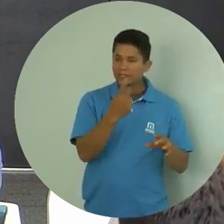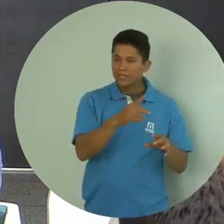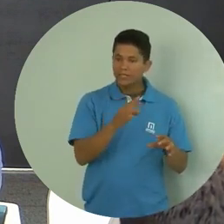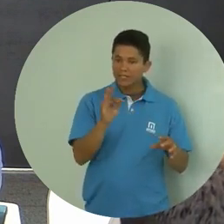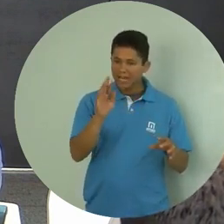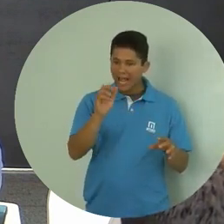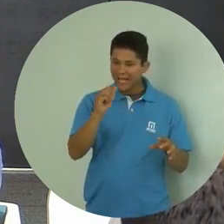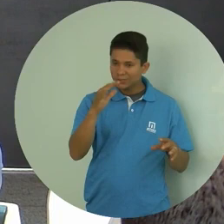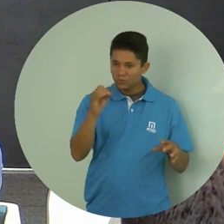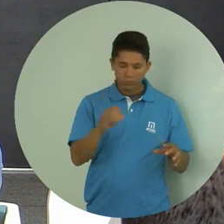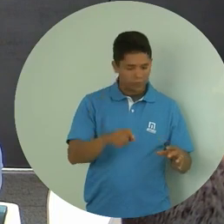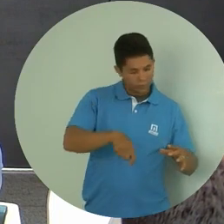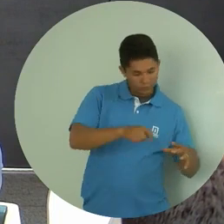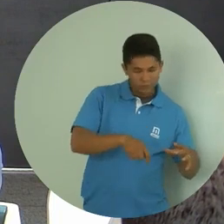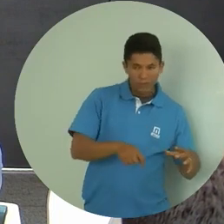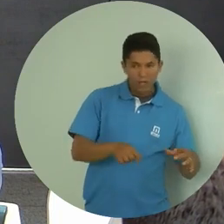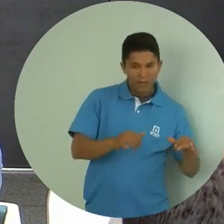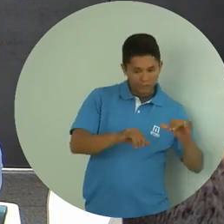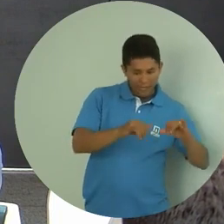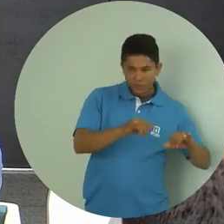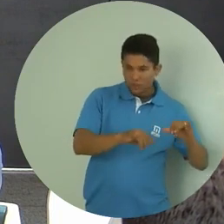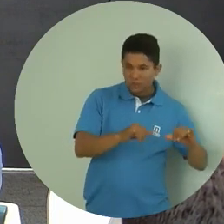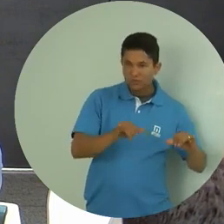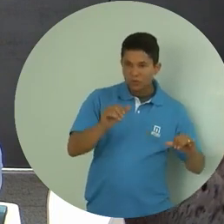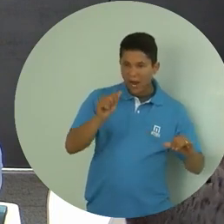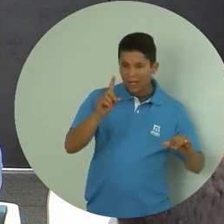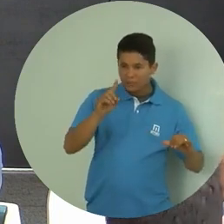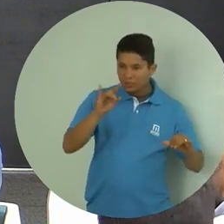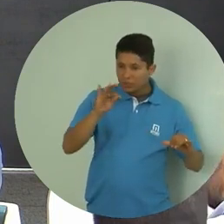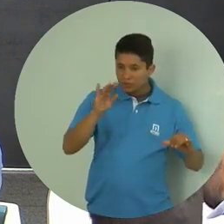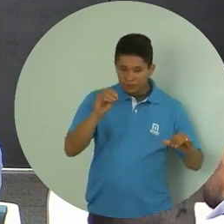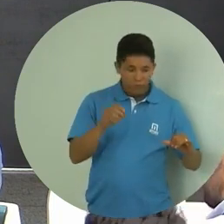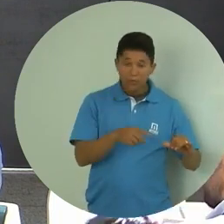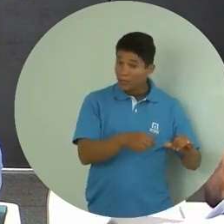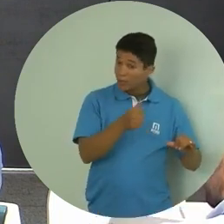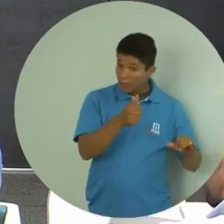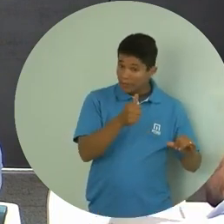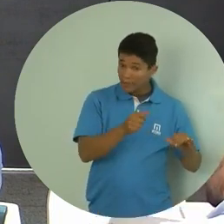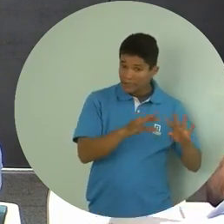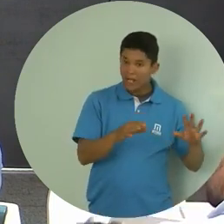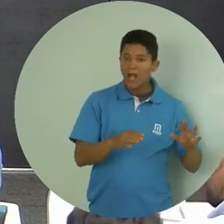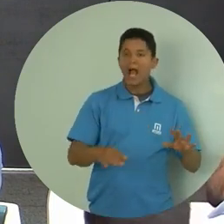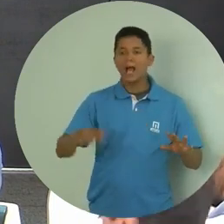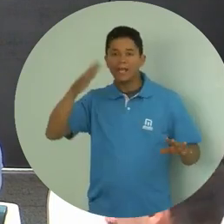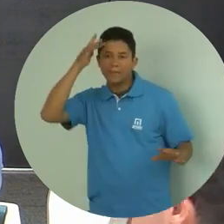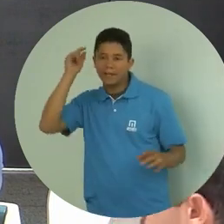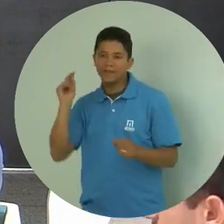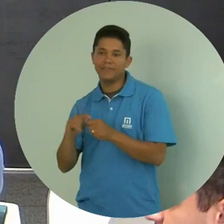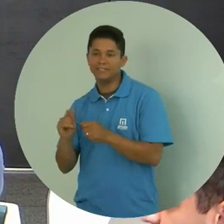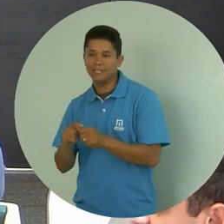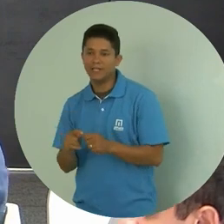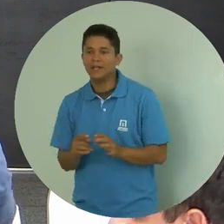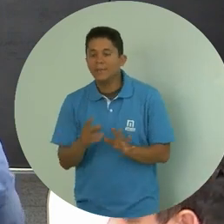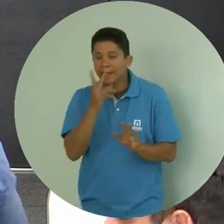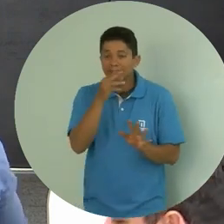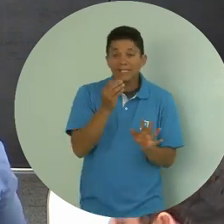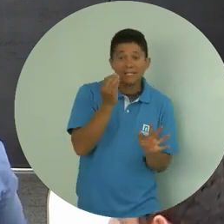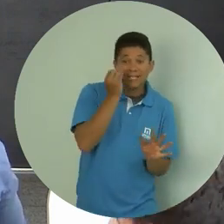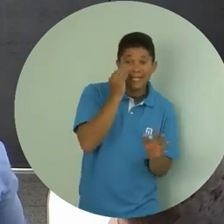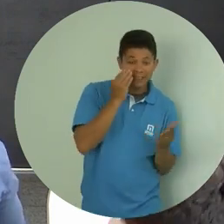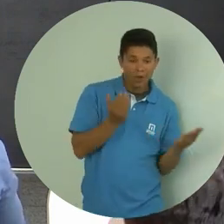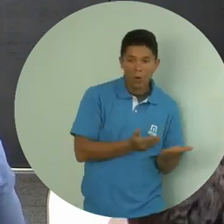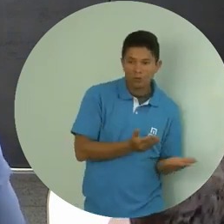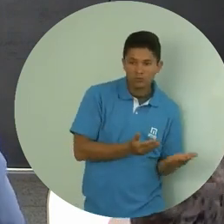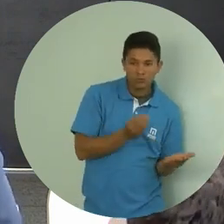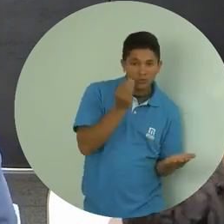a quantidade de aditivo adequada é essa, para no dia seguinte a gente poder subir forma. Para não ter perda, subir no dia seguinte, com 24